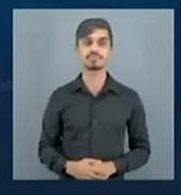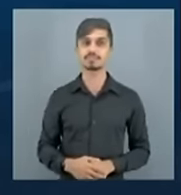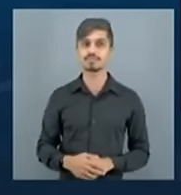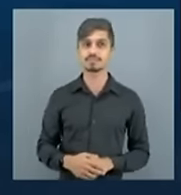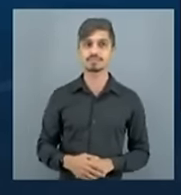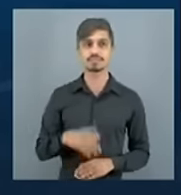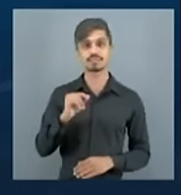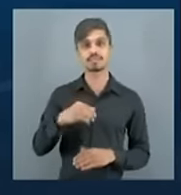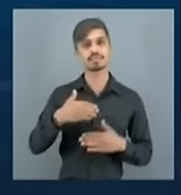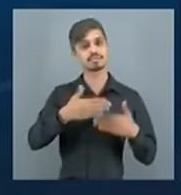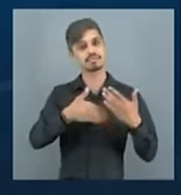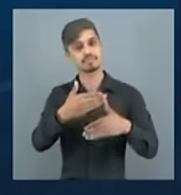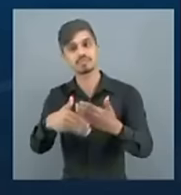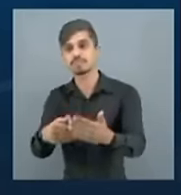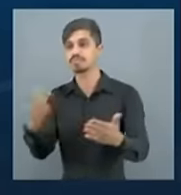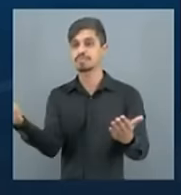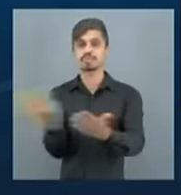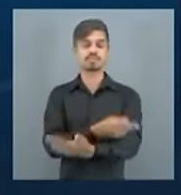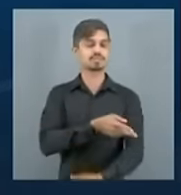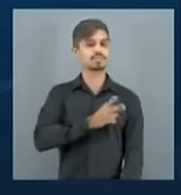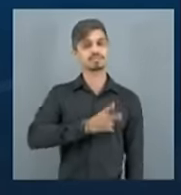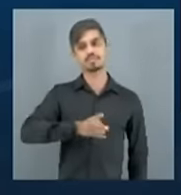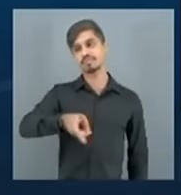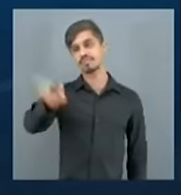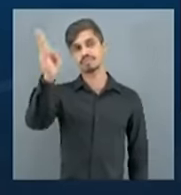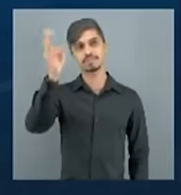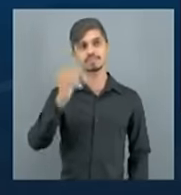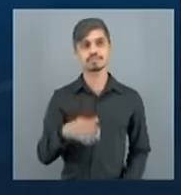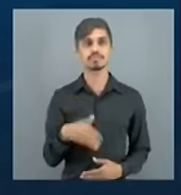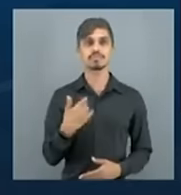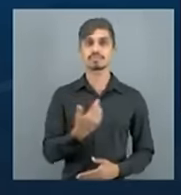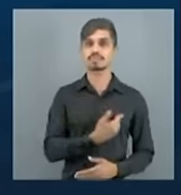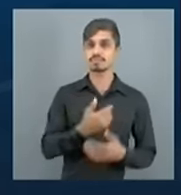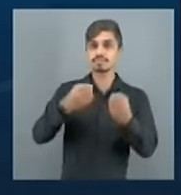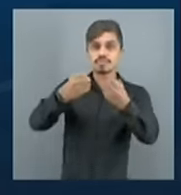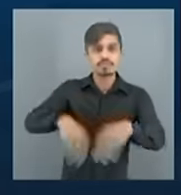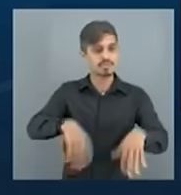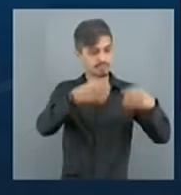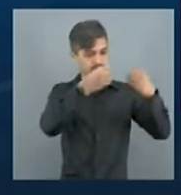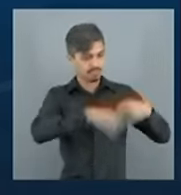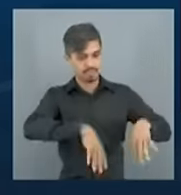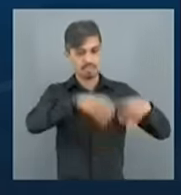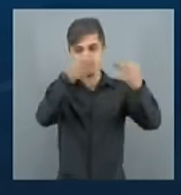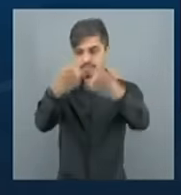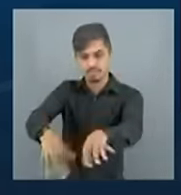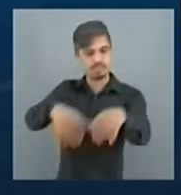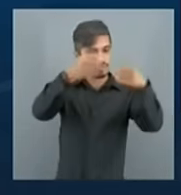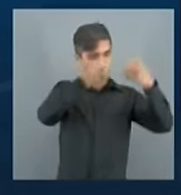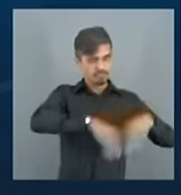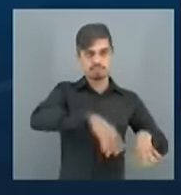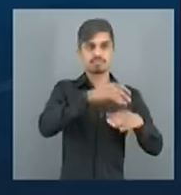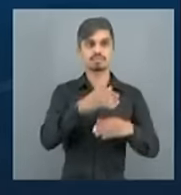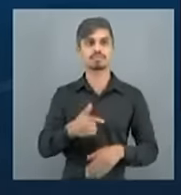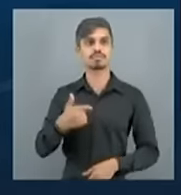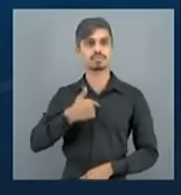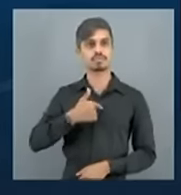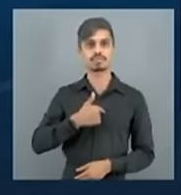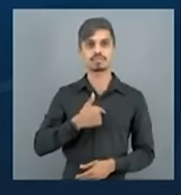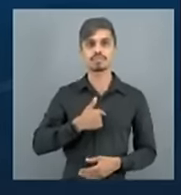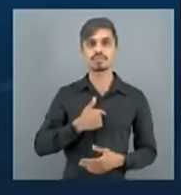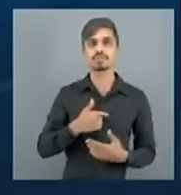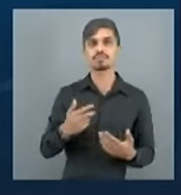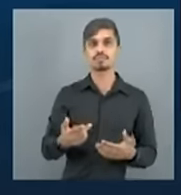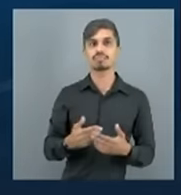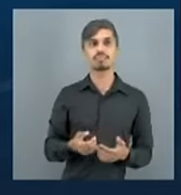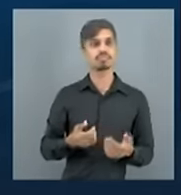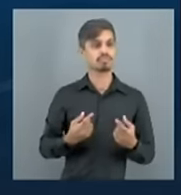É um ciclo vicioso, entende? Aí a gente está fazendo mal para quem? Pelo contrário, eu estou dando uma dignidade para os atletas que estão ganhando